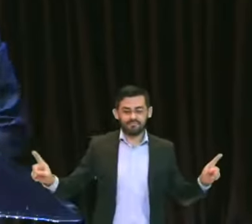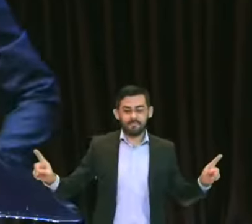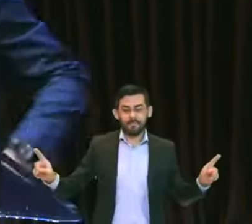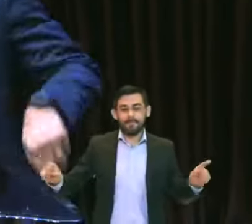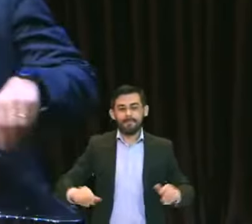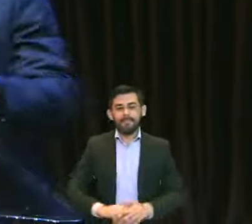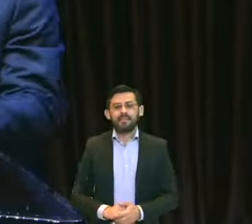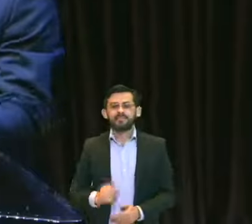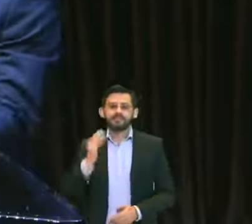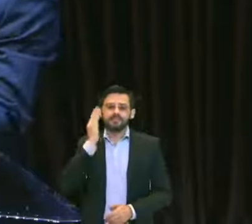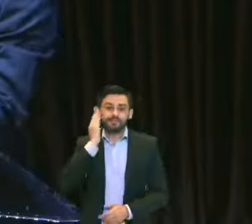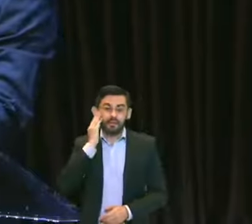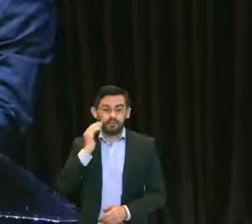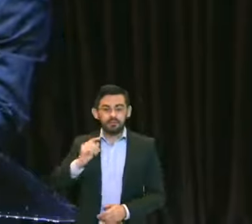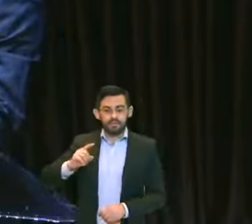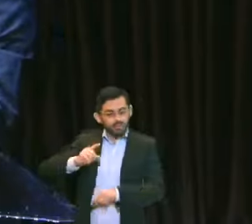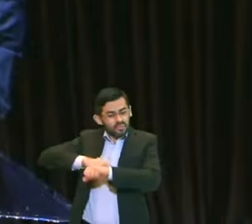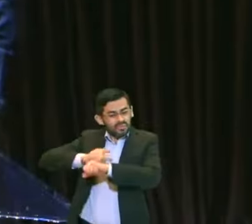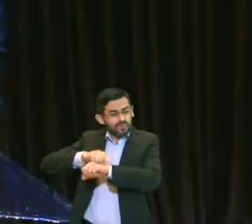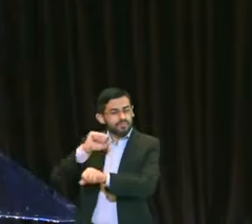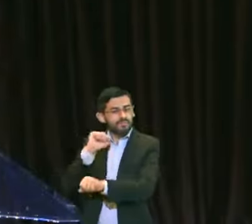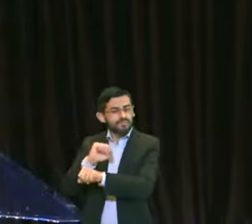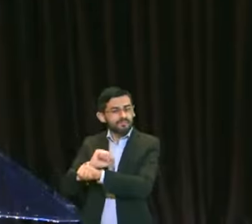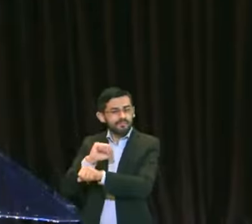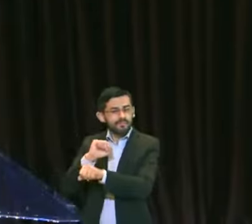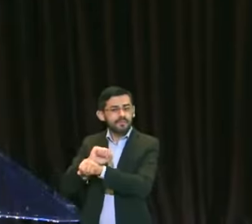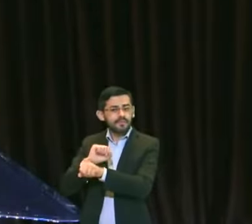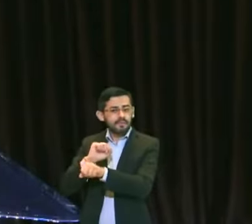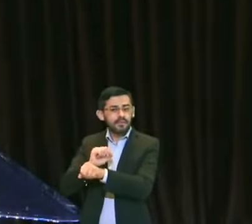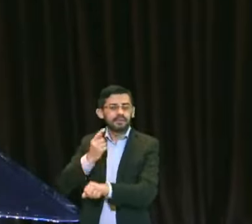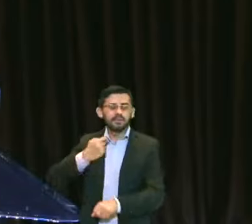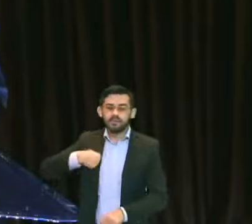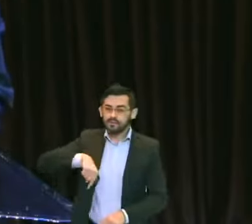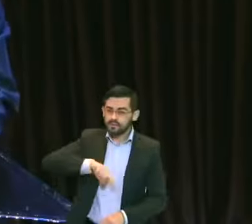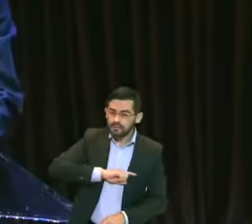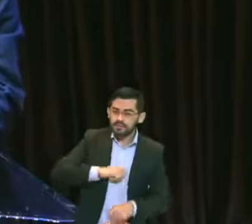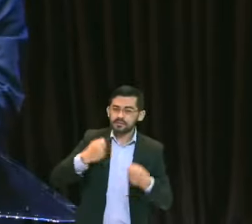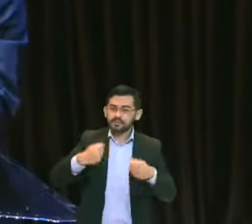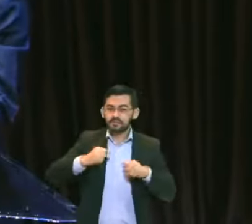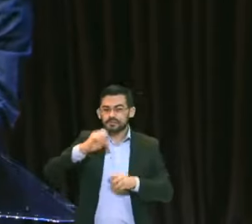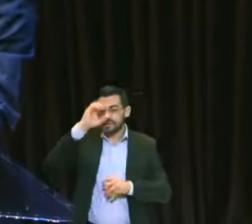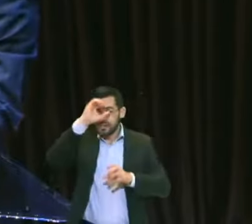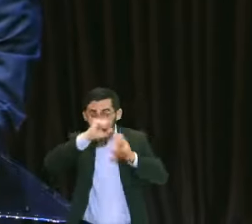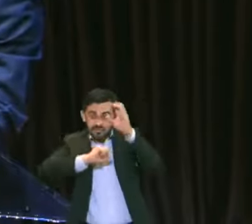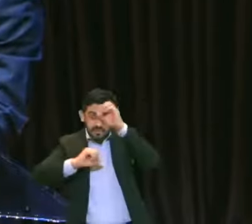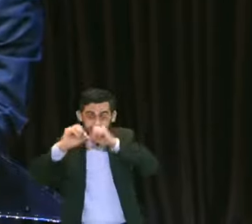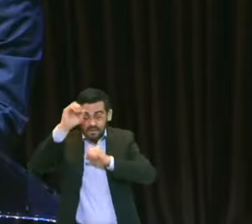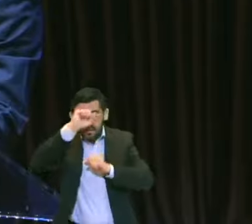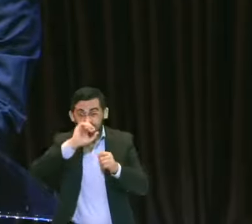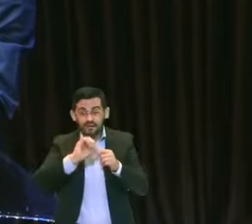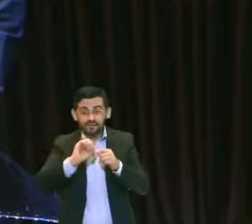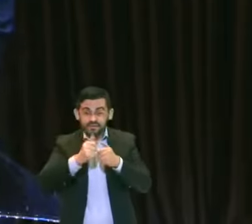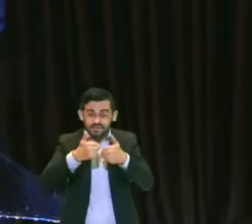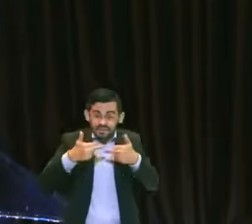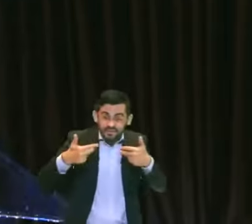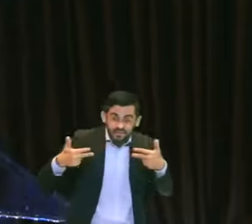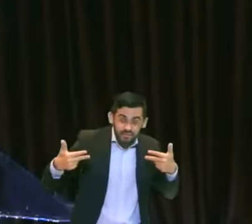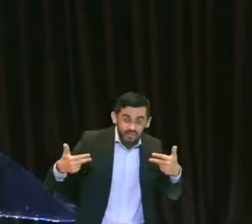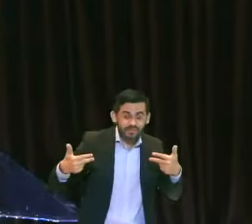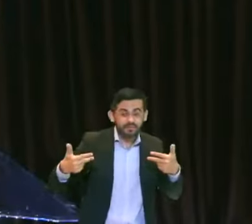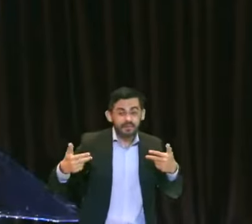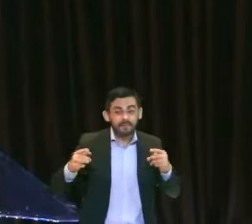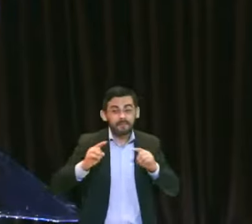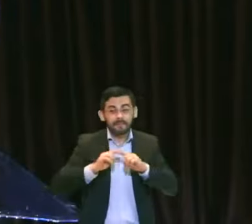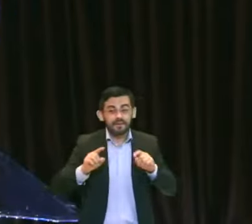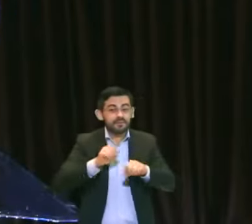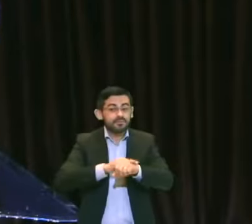E sabe, nos tempos de espera, nós vamos ter que aprender a fazer as mesmas coisas de forma